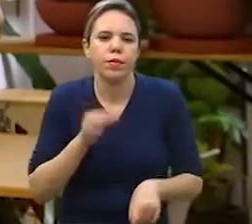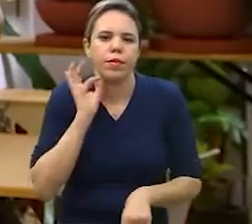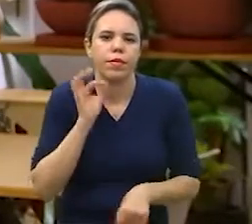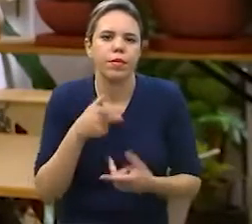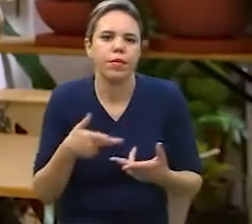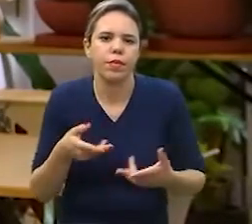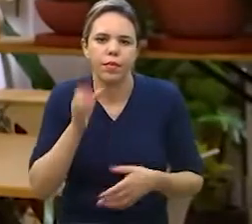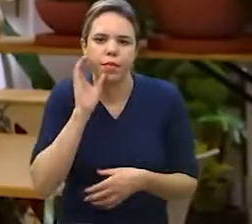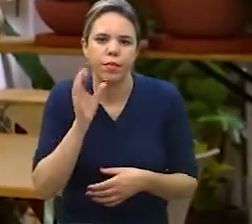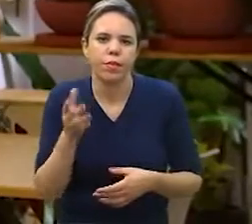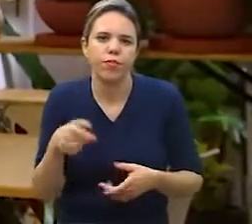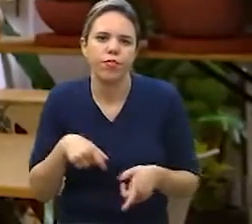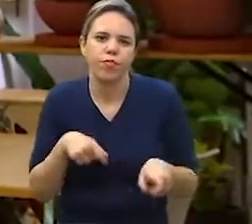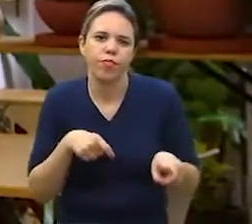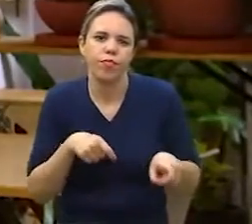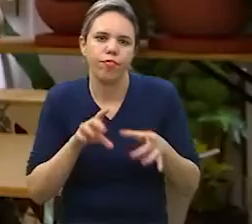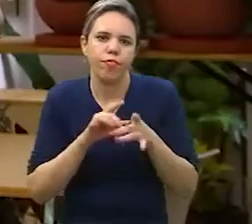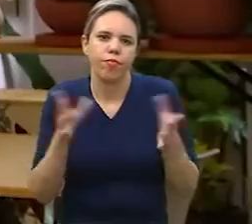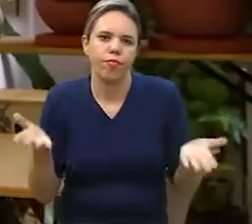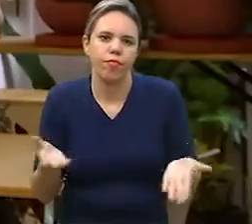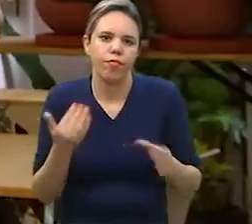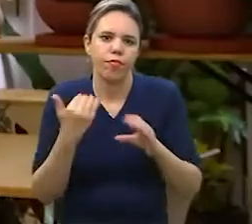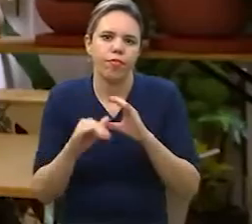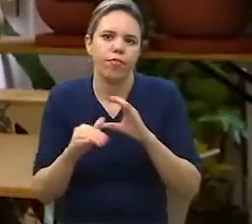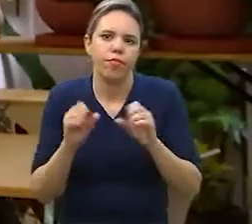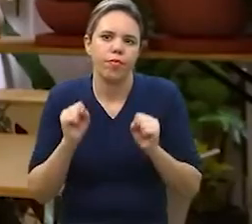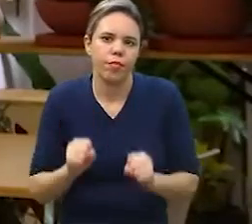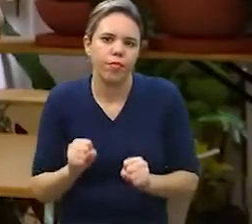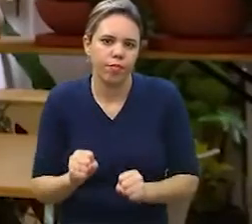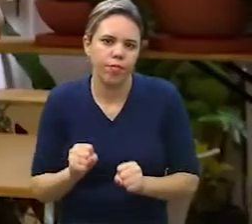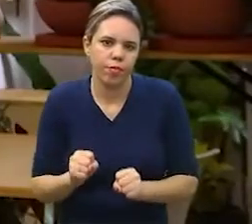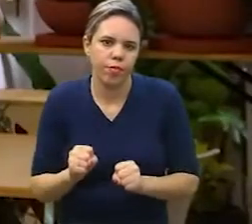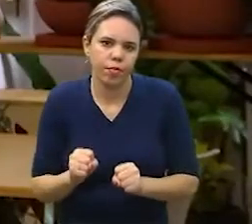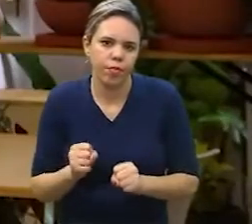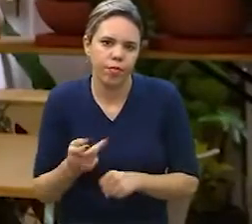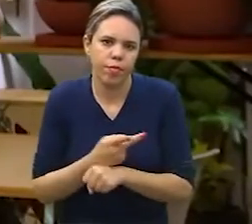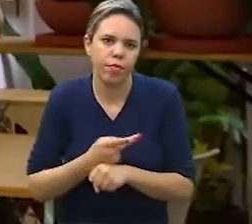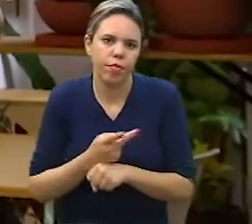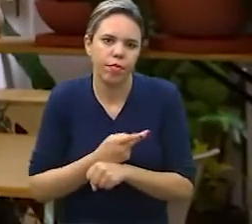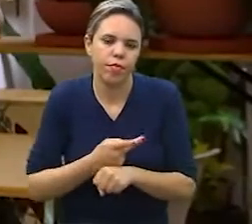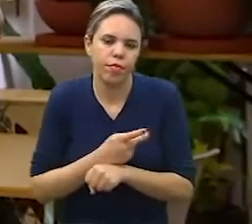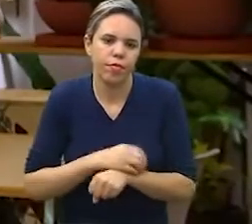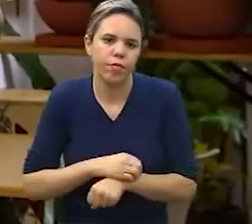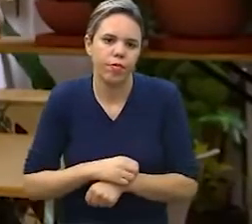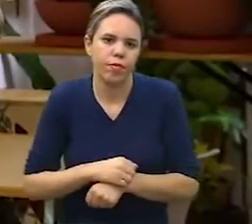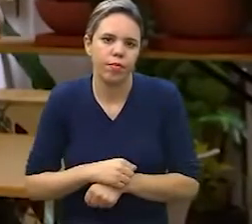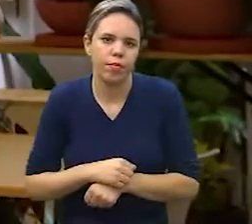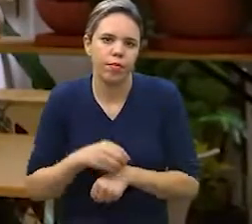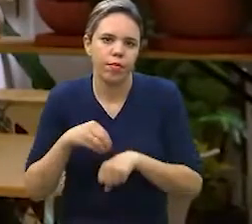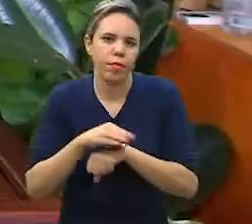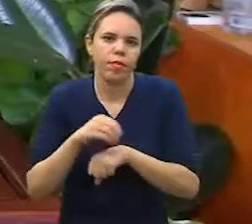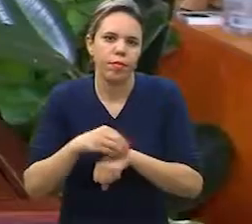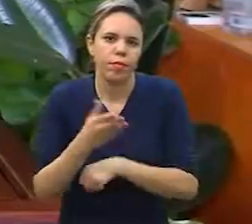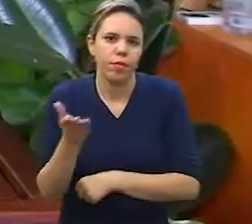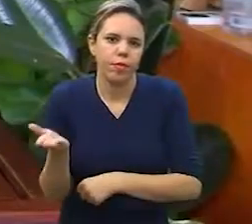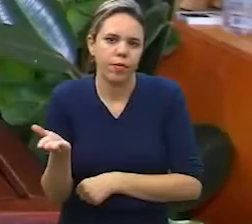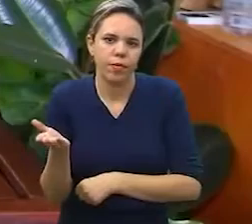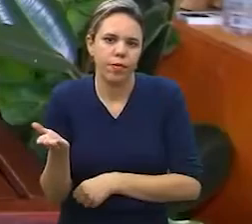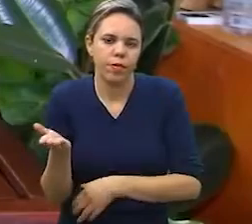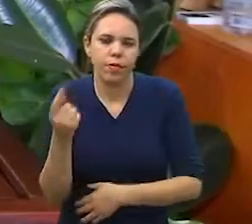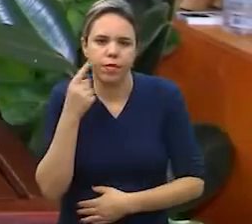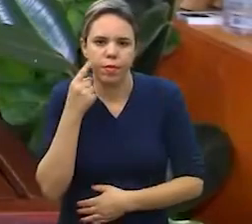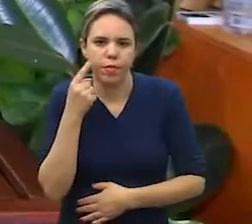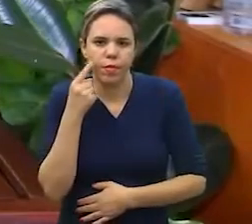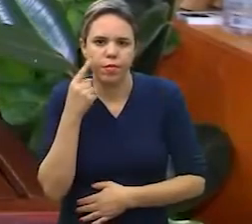tem bebidas com café. Fique à vontade para me mandar mensagem, fique à vontade para me procurar e a gente passar mais dicas para vocês.